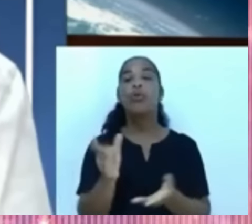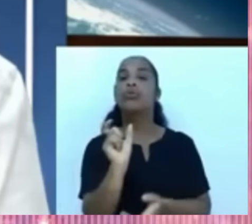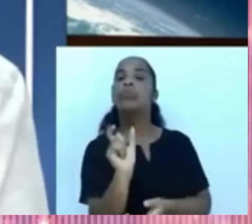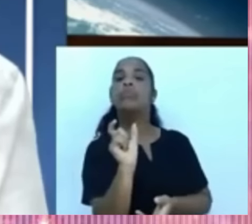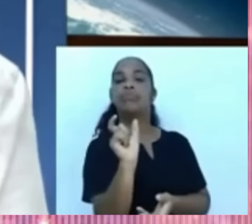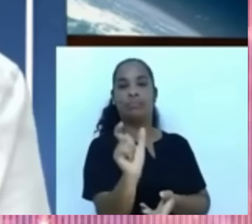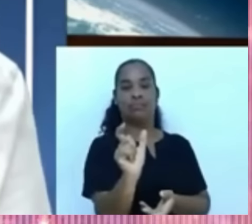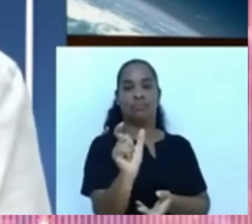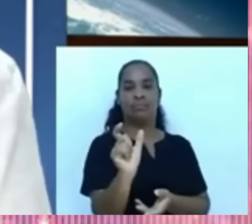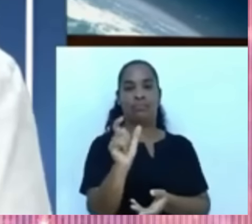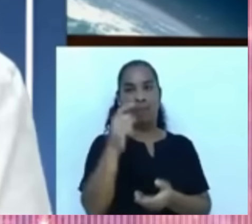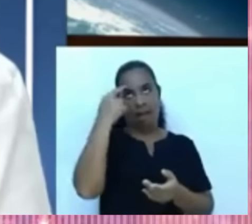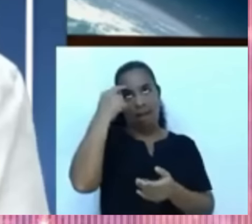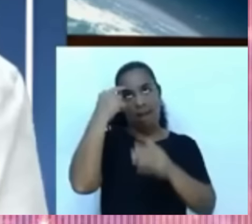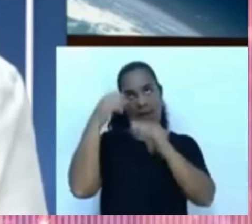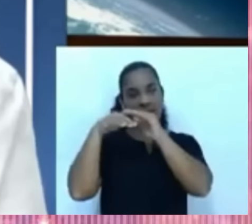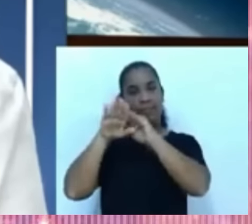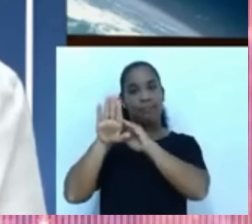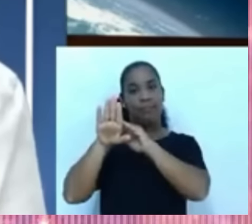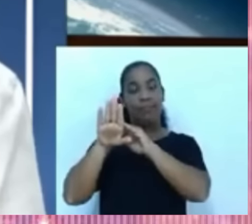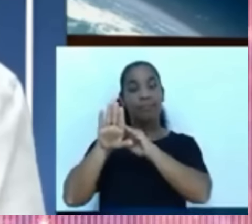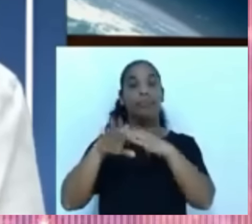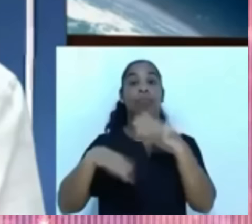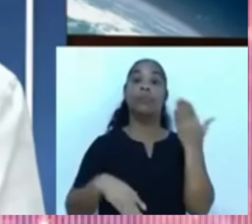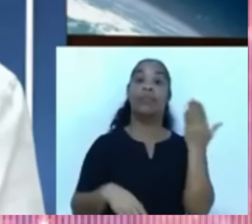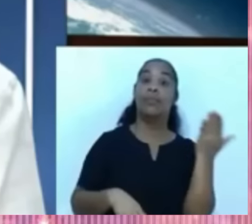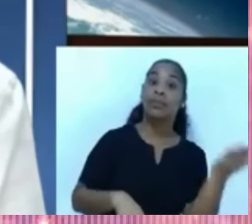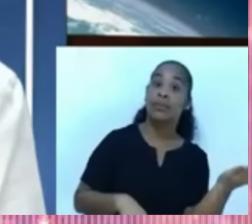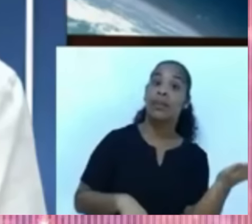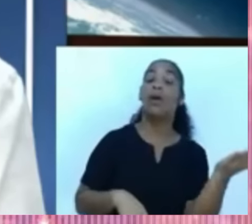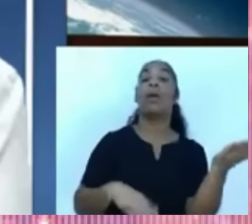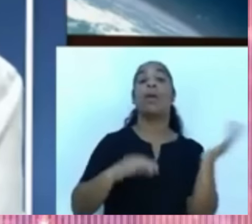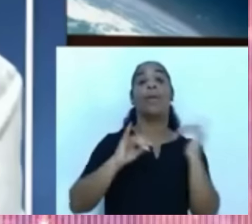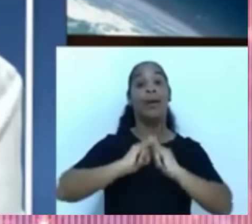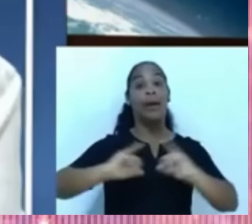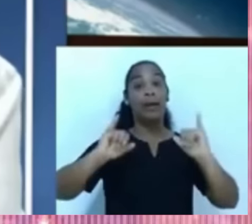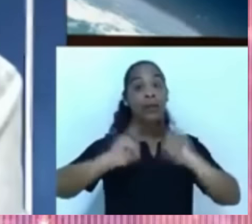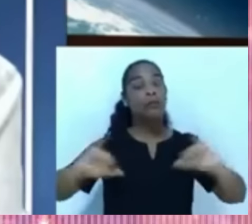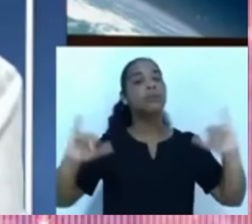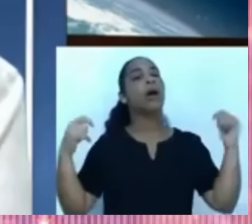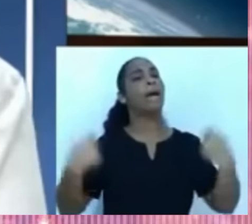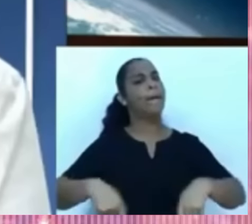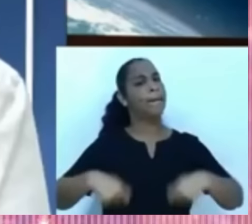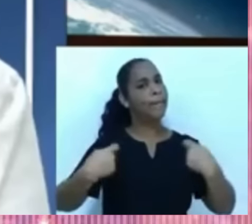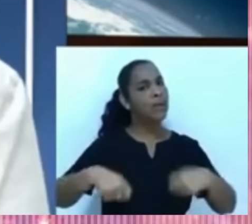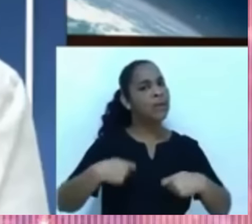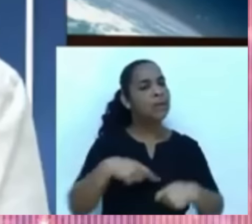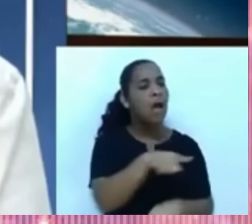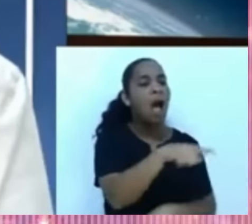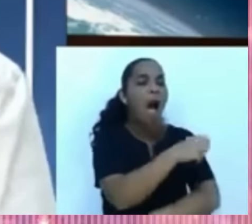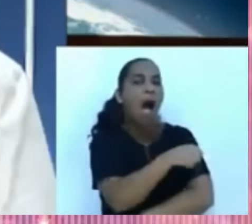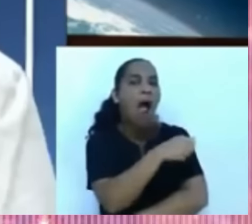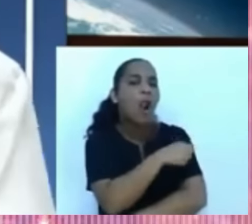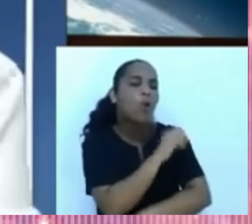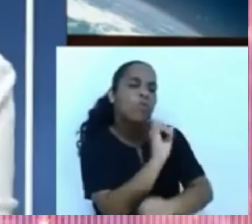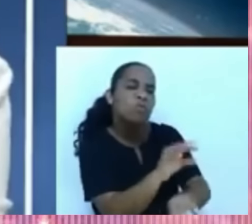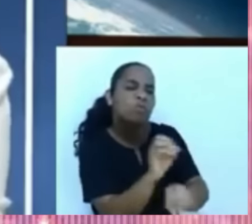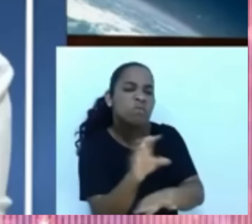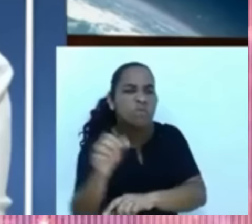e então ele estabelece que é necessário levar o aluno a pensar